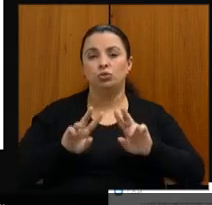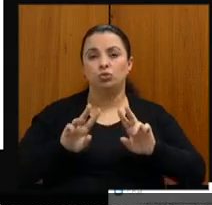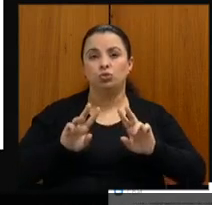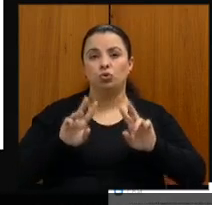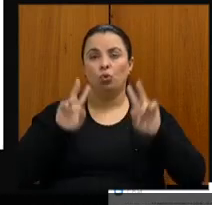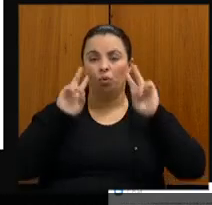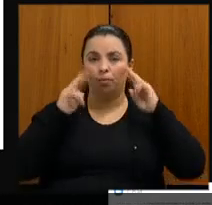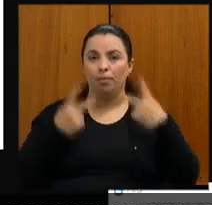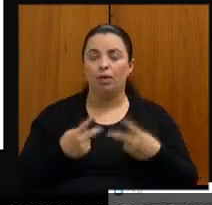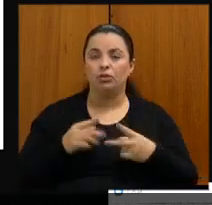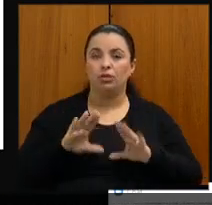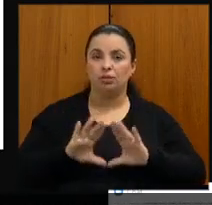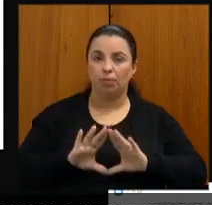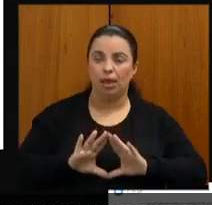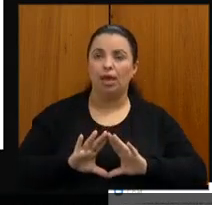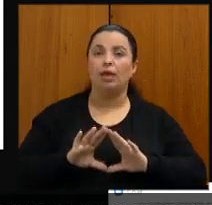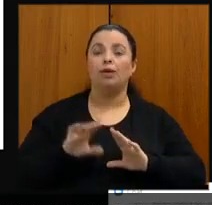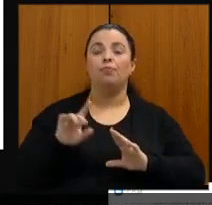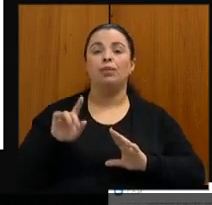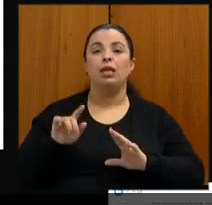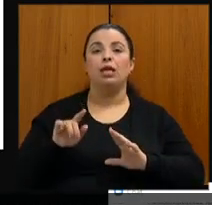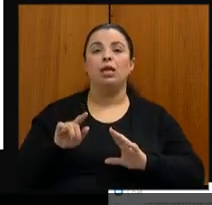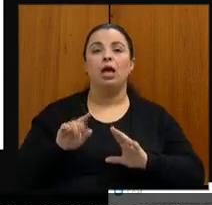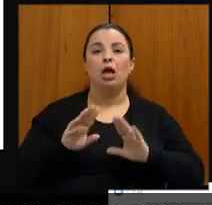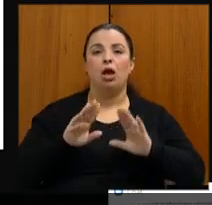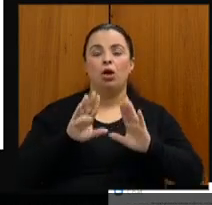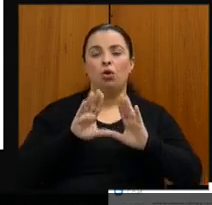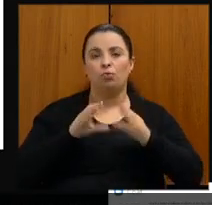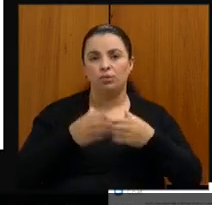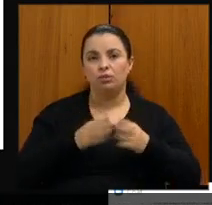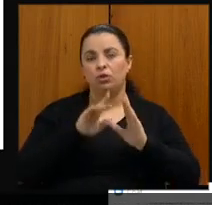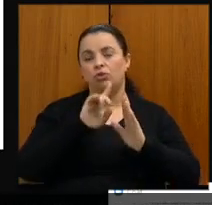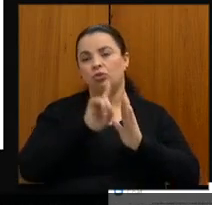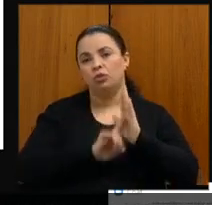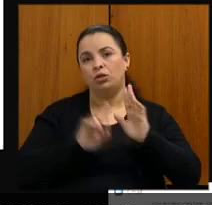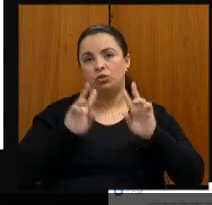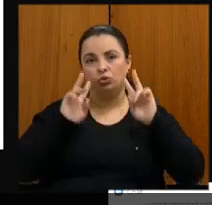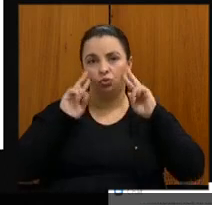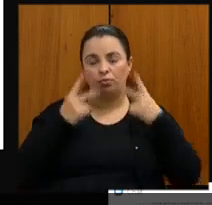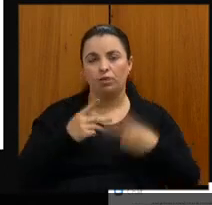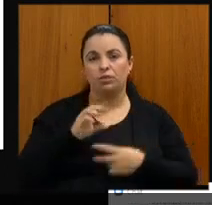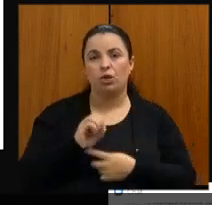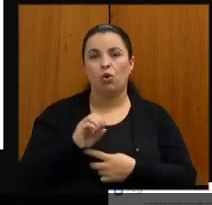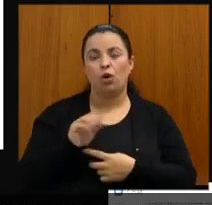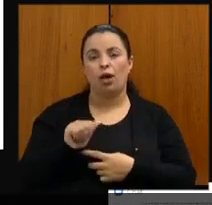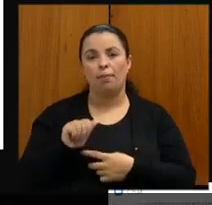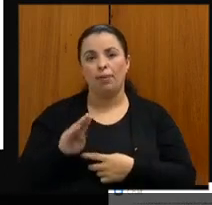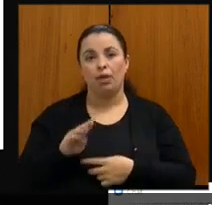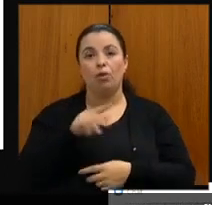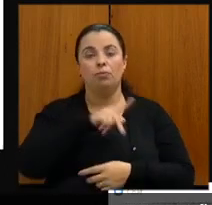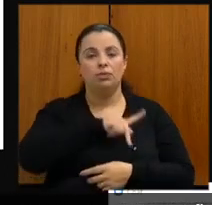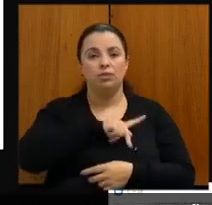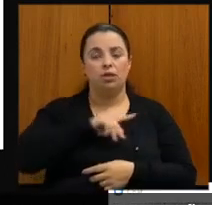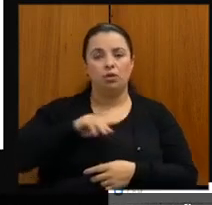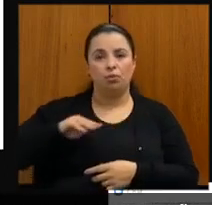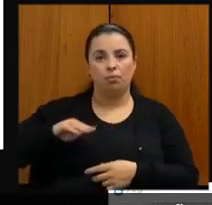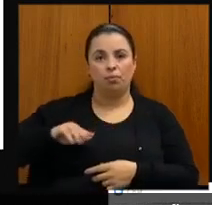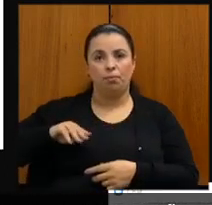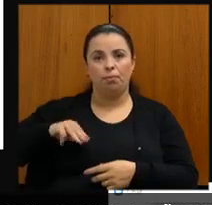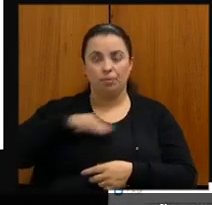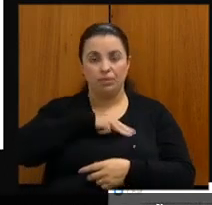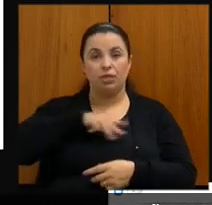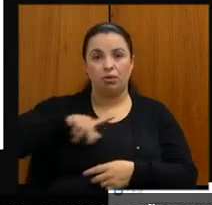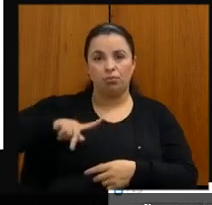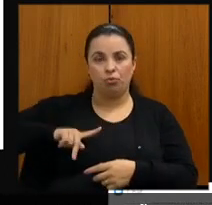direitos humanos da OAB o Tribunal de Justiça de Minas Gerais o ministério público estadual e Federal a